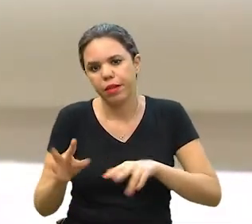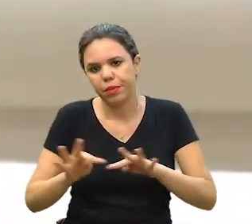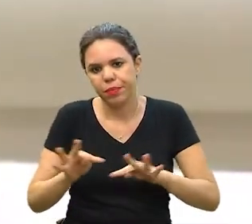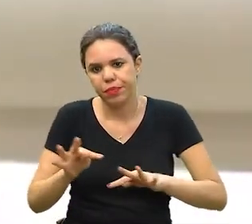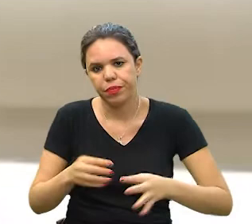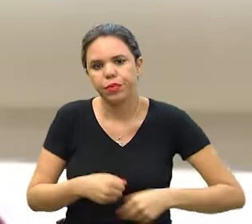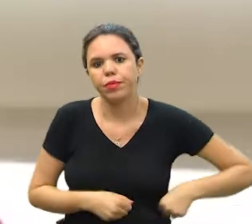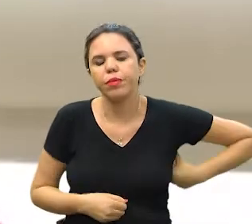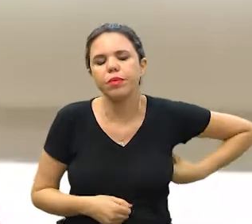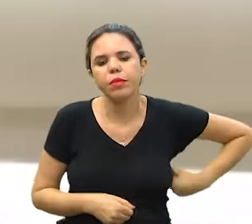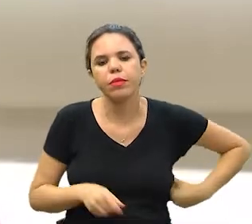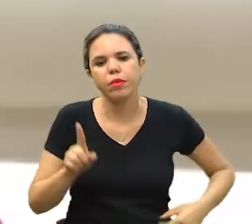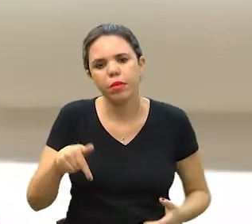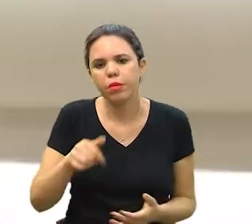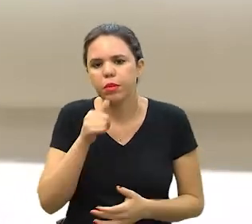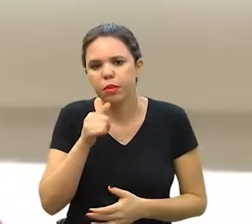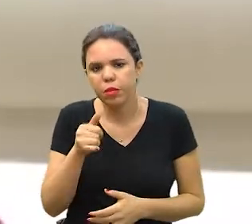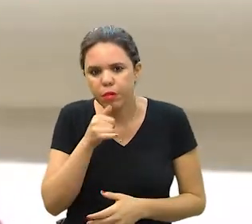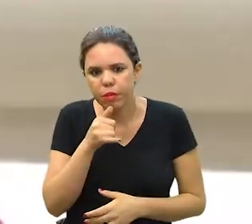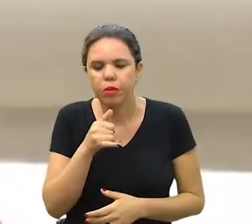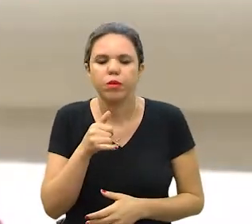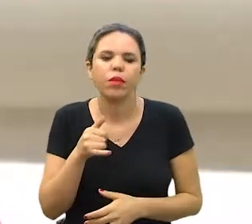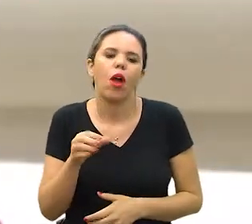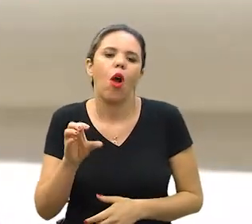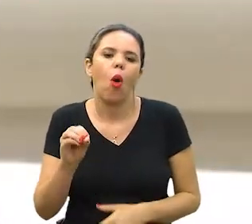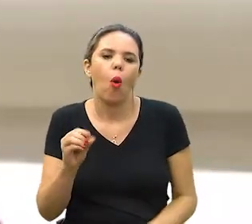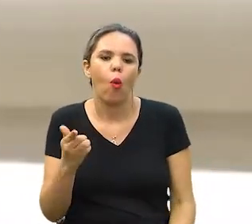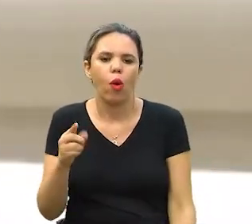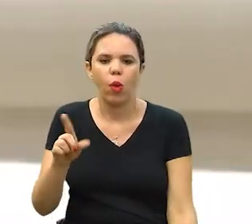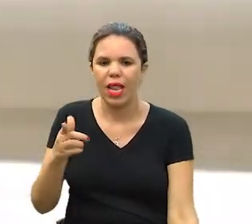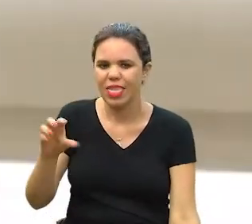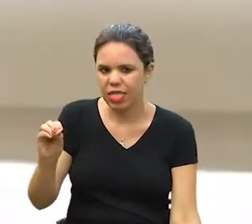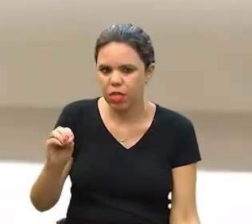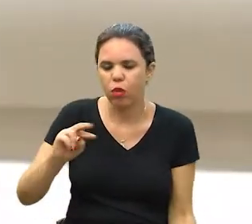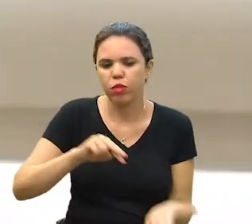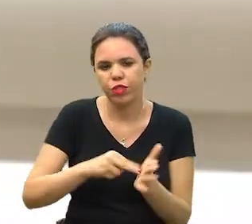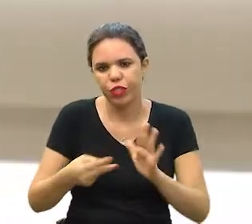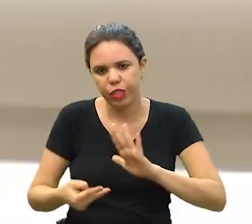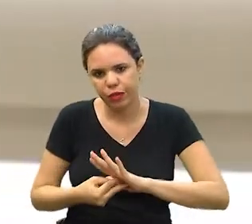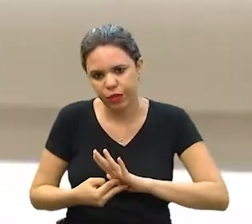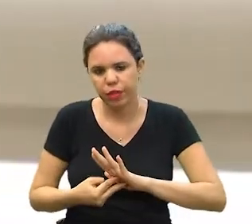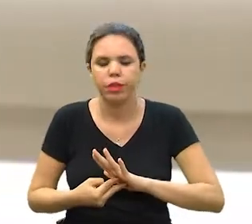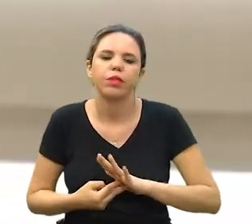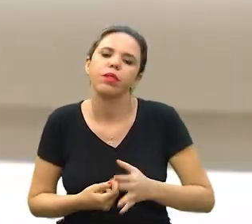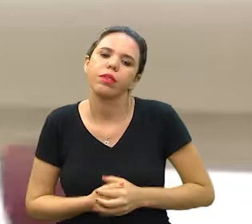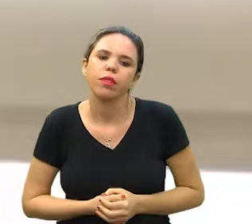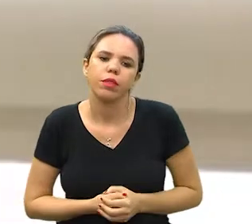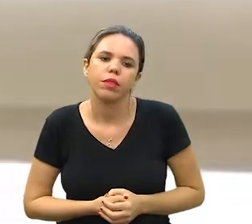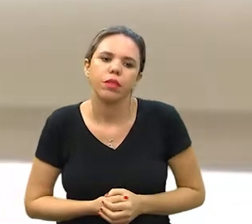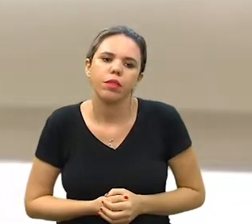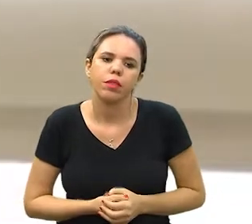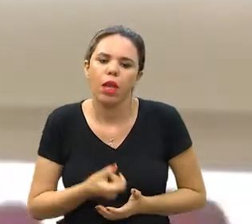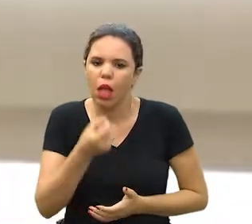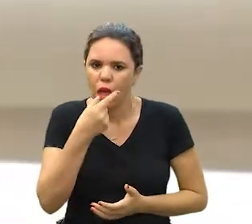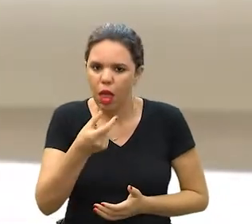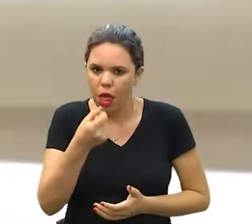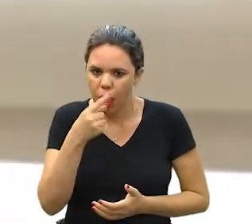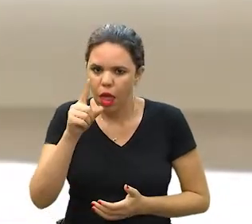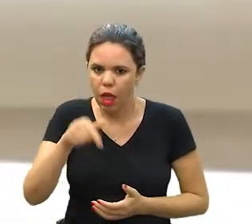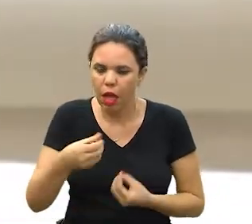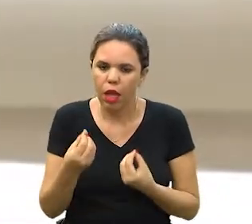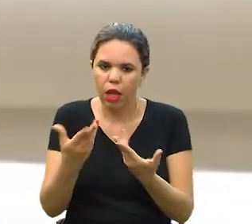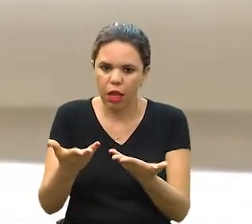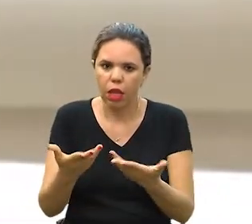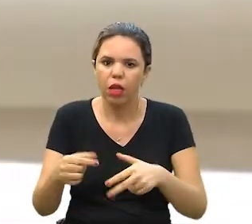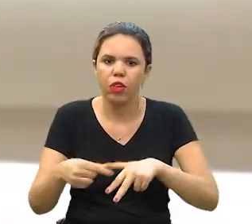O tratamento consiste de anticoagulação. O que significa isso, Viviane? Significa são medicamentos que